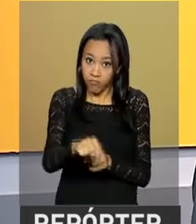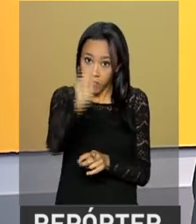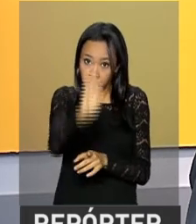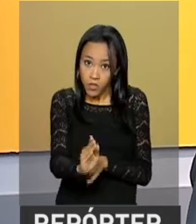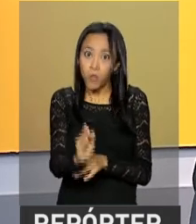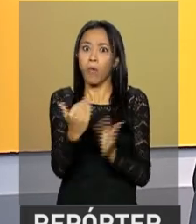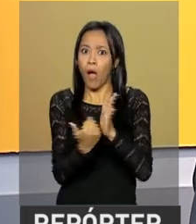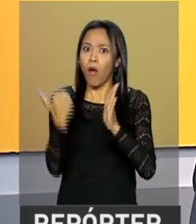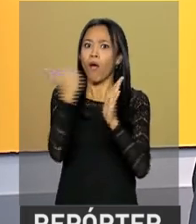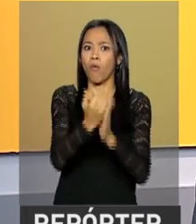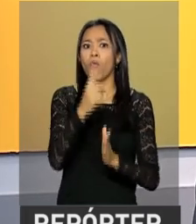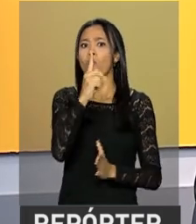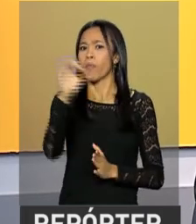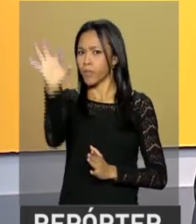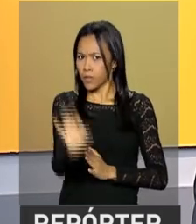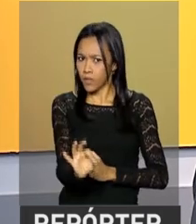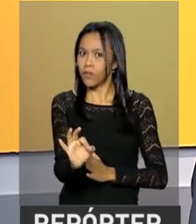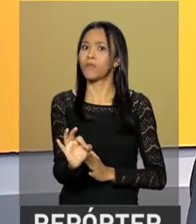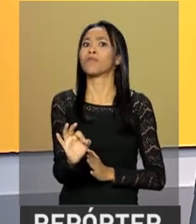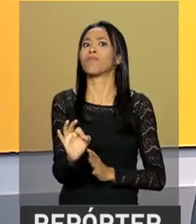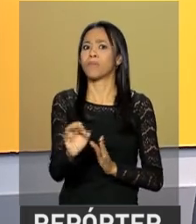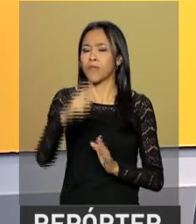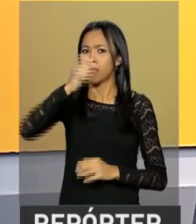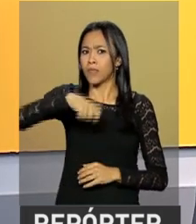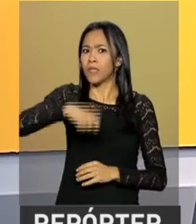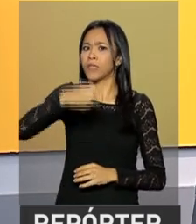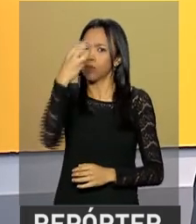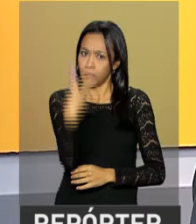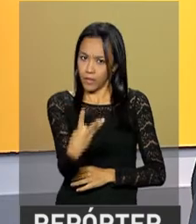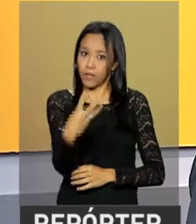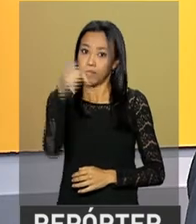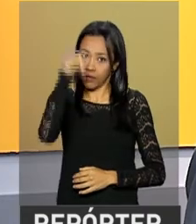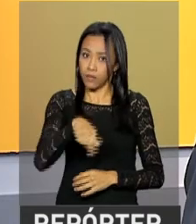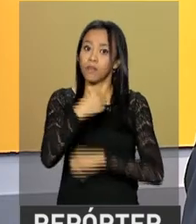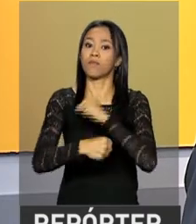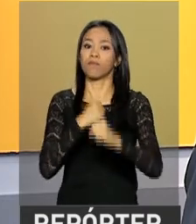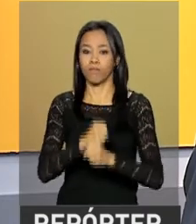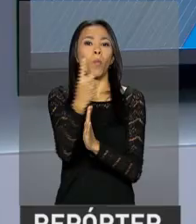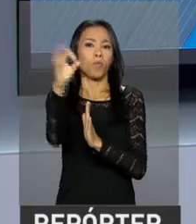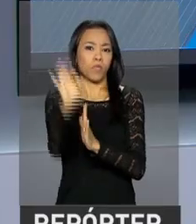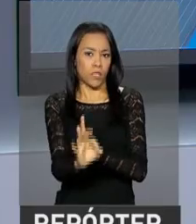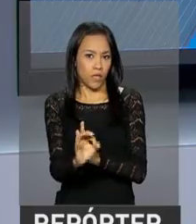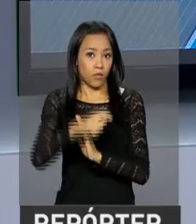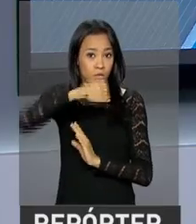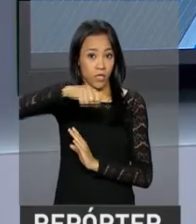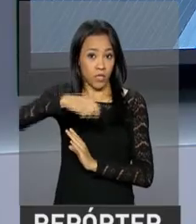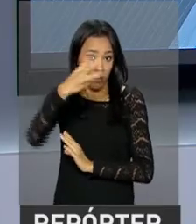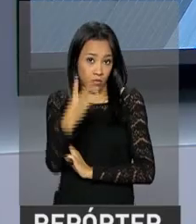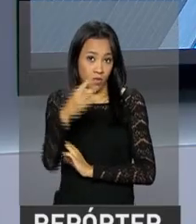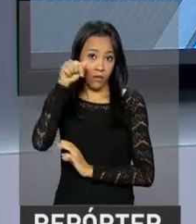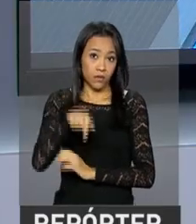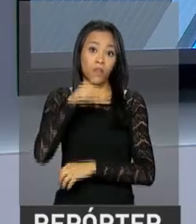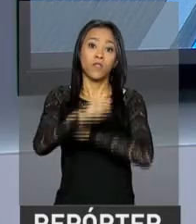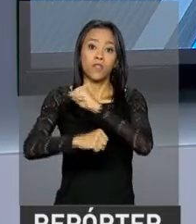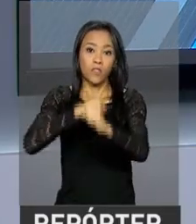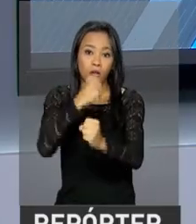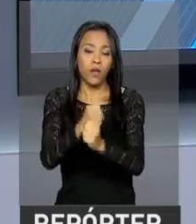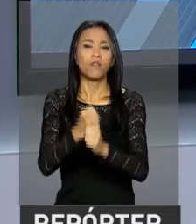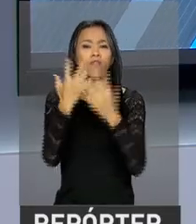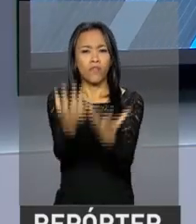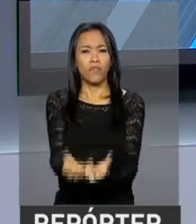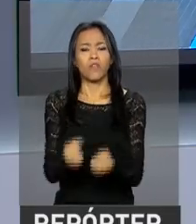teve alta de 1% no primeiro trimestre deste ano vamos então ao palácio do planalto